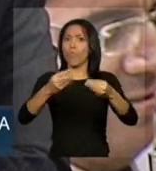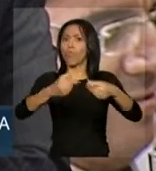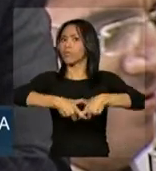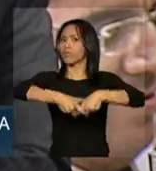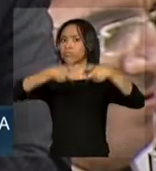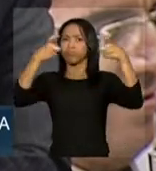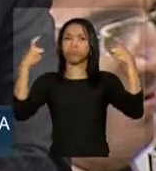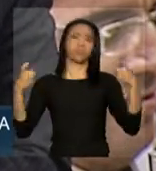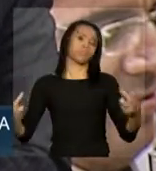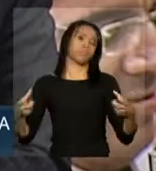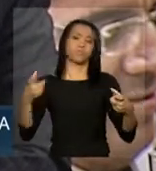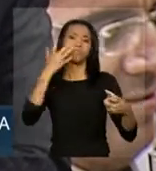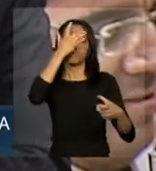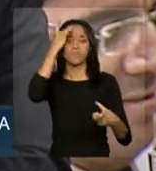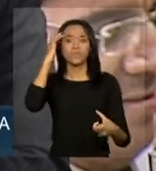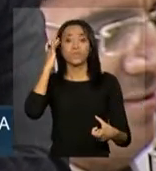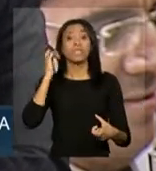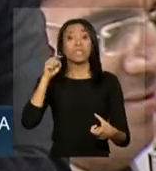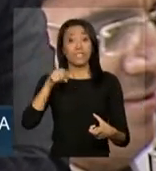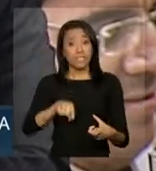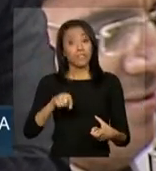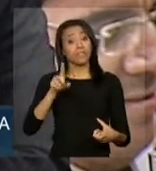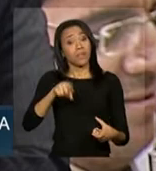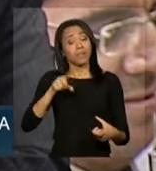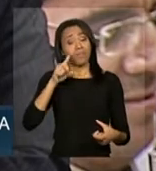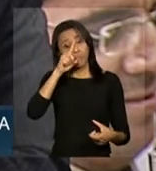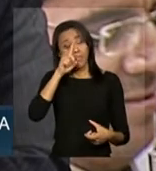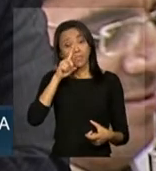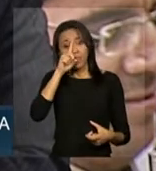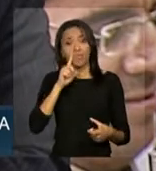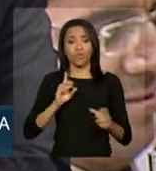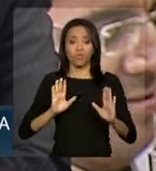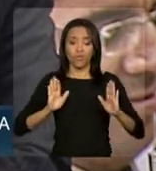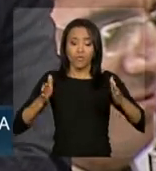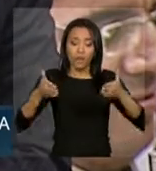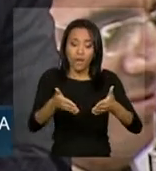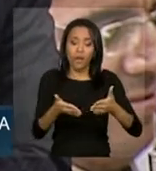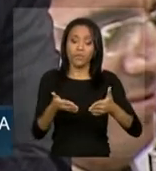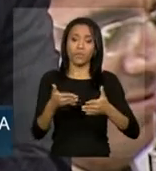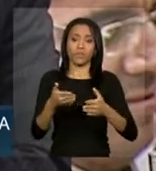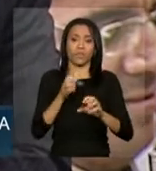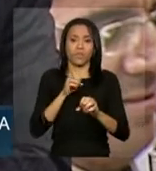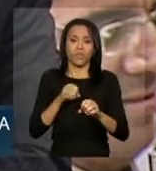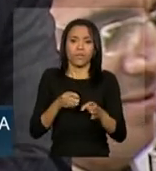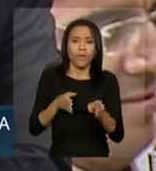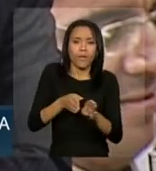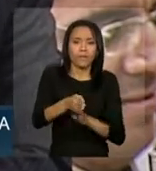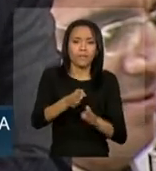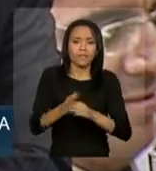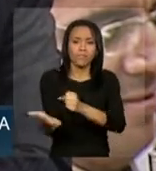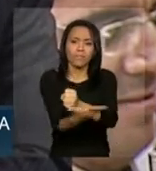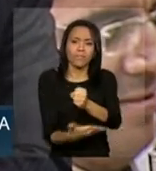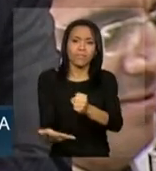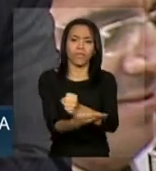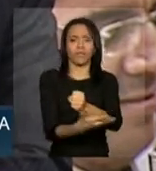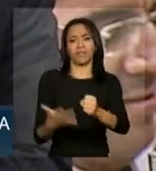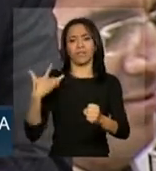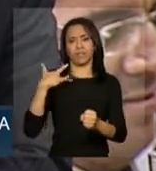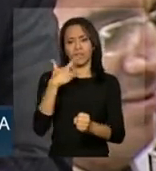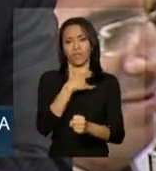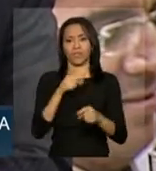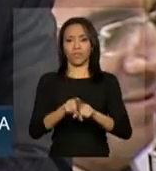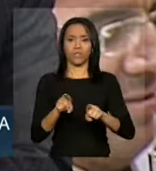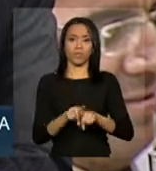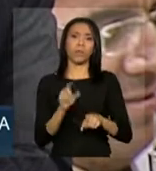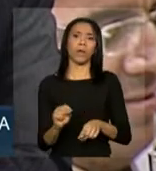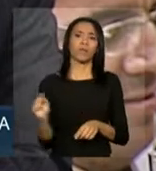aquecido isso é mais grave ainda paraa atenção básica de saúde e é mais grave ainda para as unidades básicas de saúde que